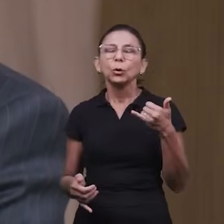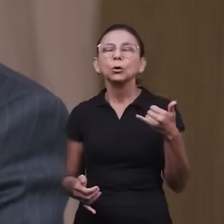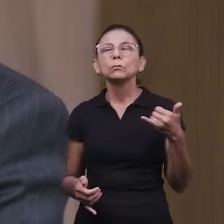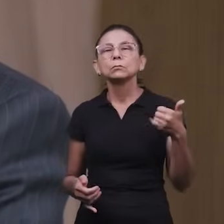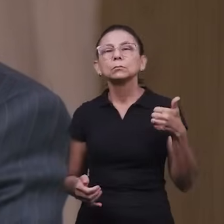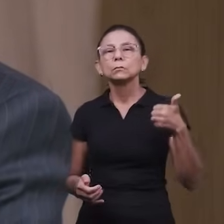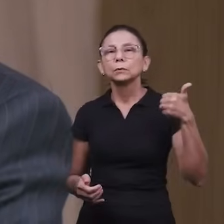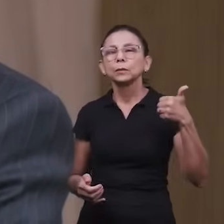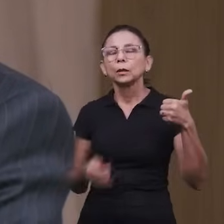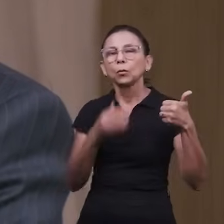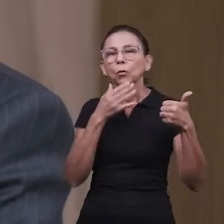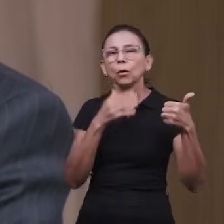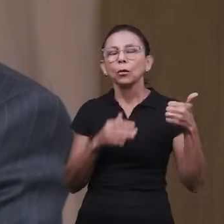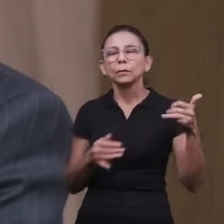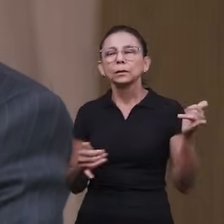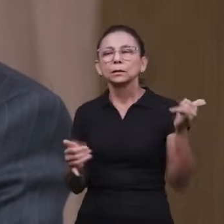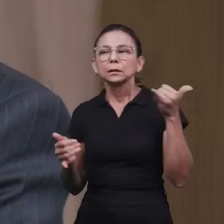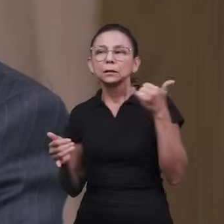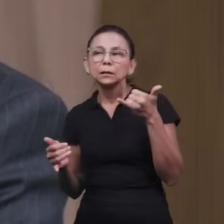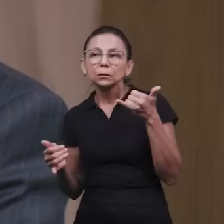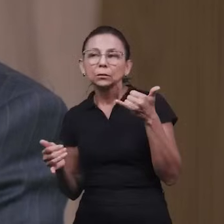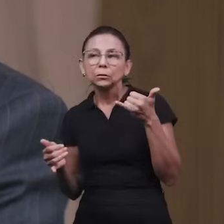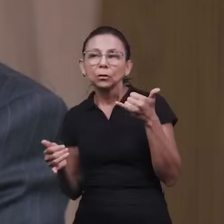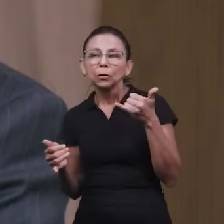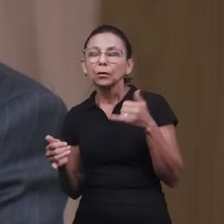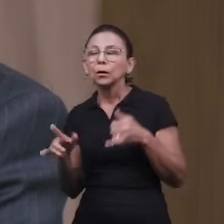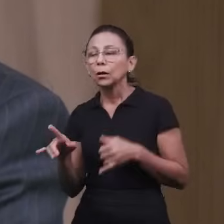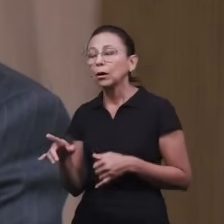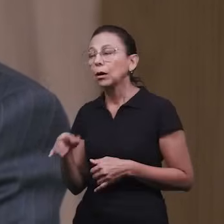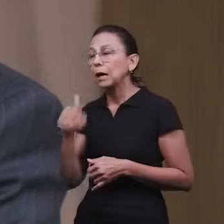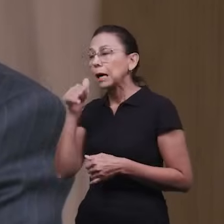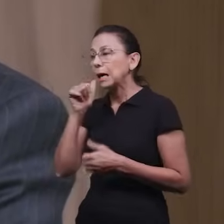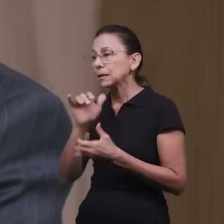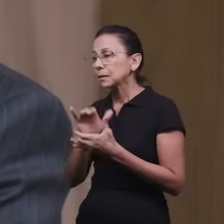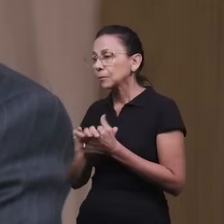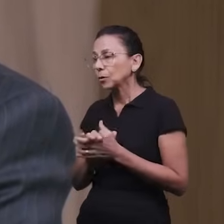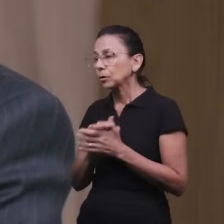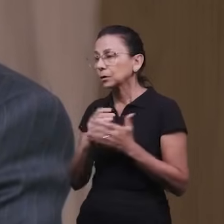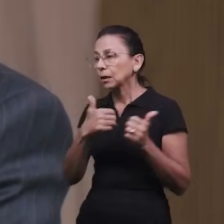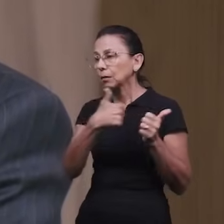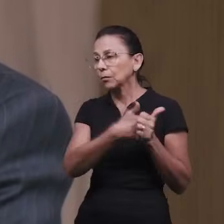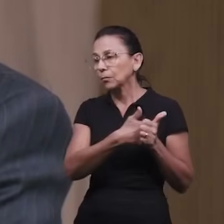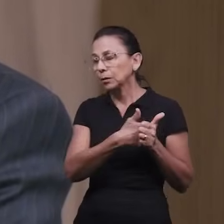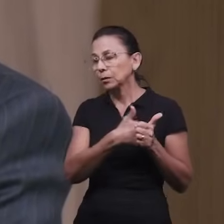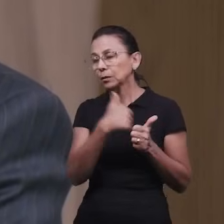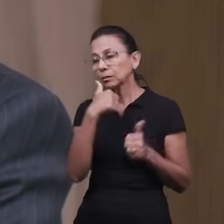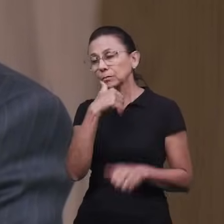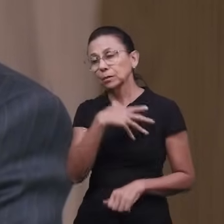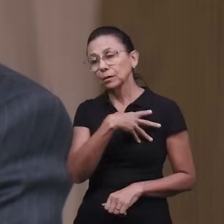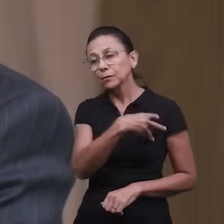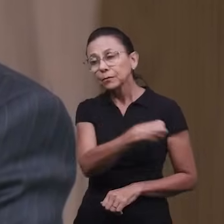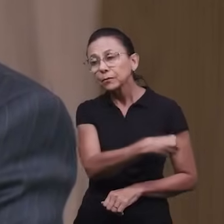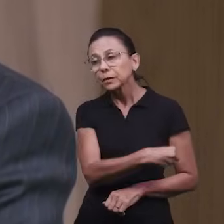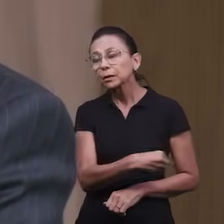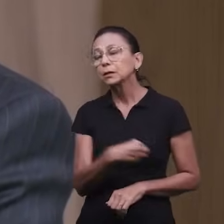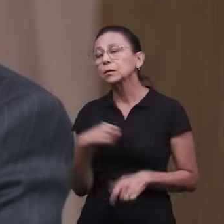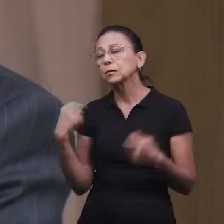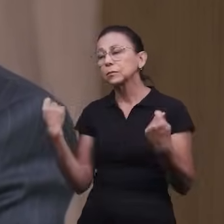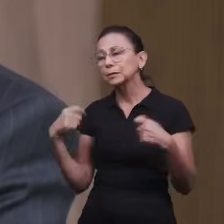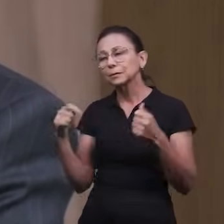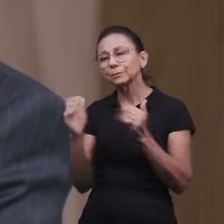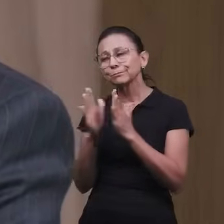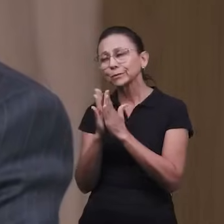ligou. Olha, estou com a minha esposa no hospital, acompanhando a minha filha, e nós precisamos muito de